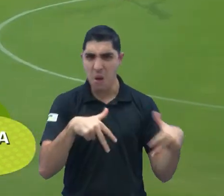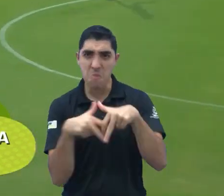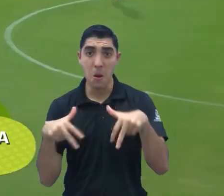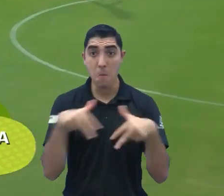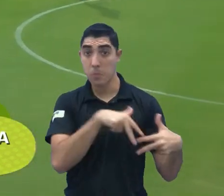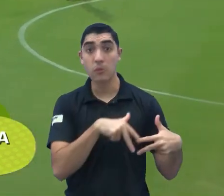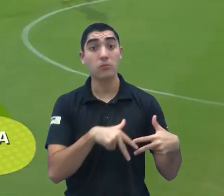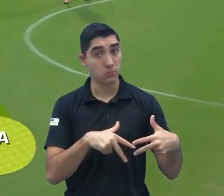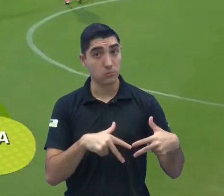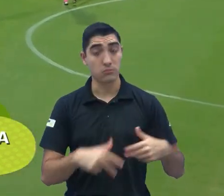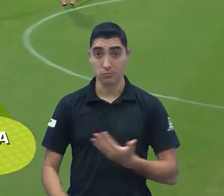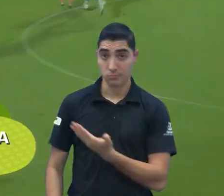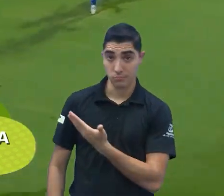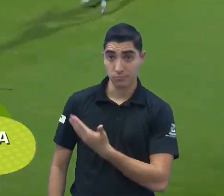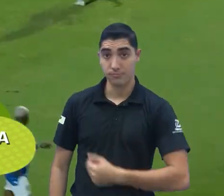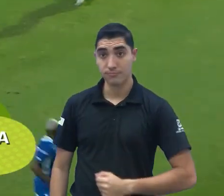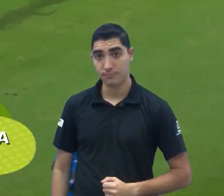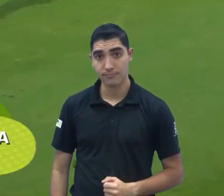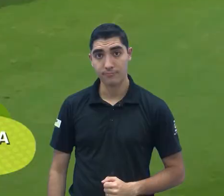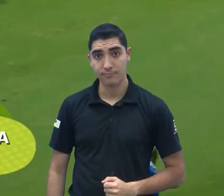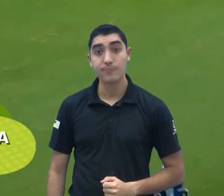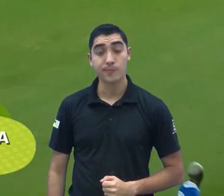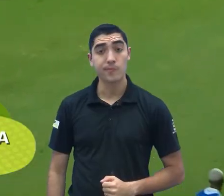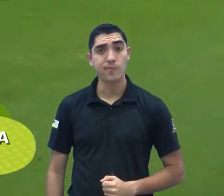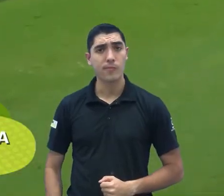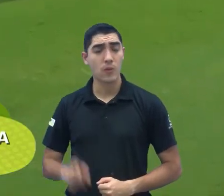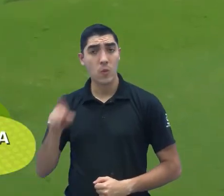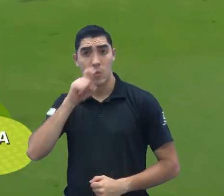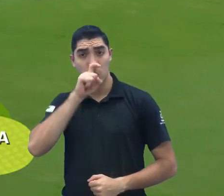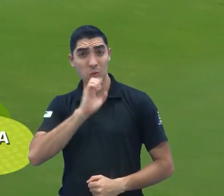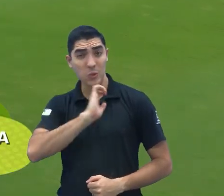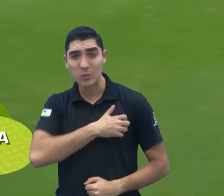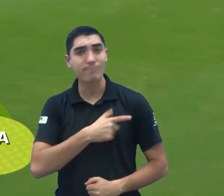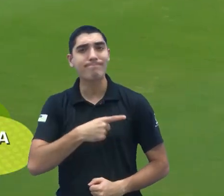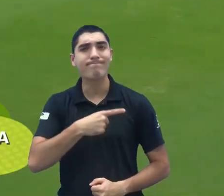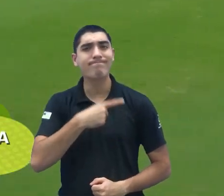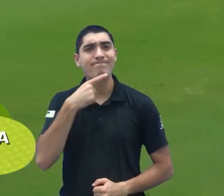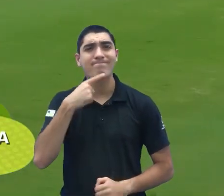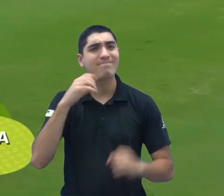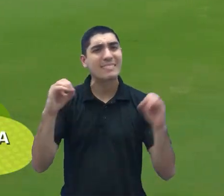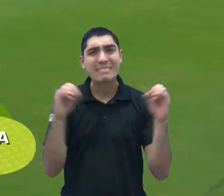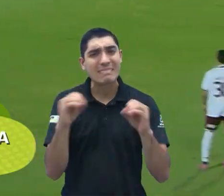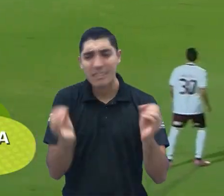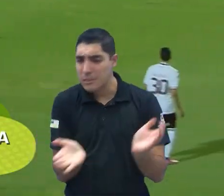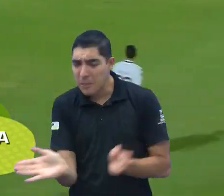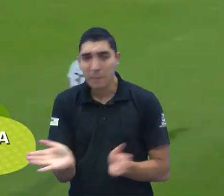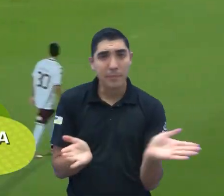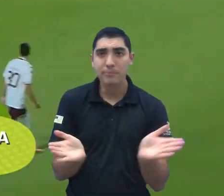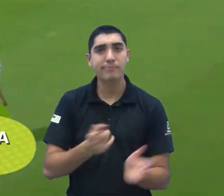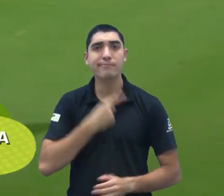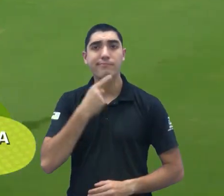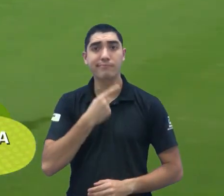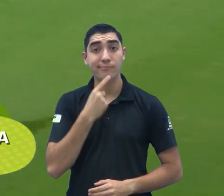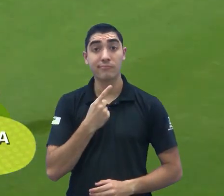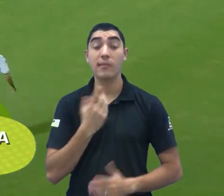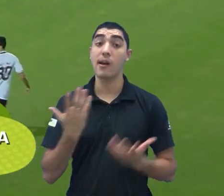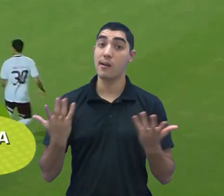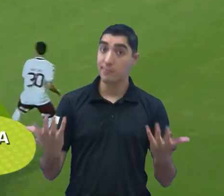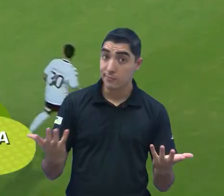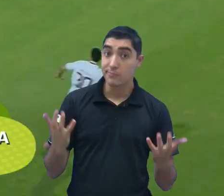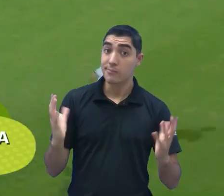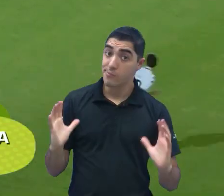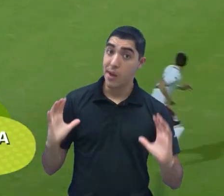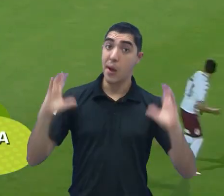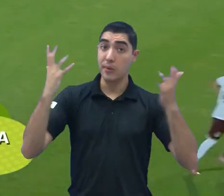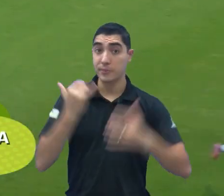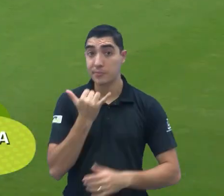partida. E com o São José não se encontrando na hora de sair jogando. Foi em uma dessas saídas mal feitas